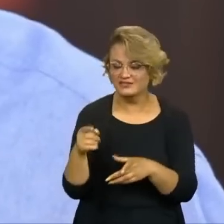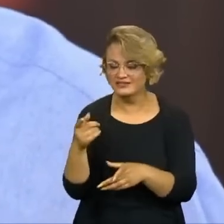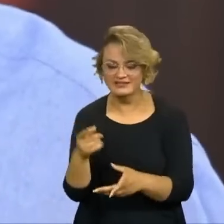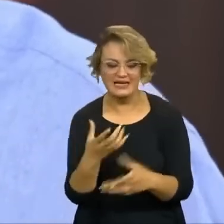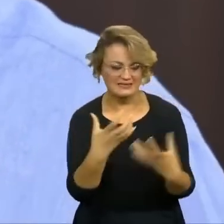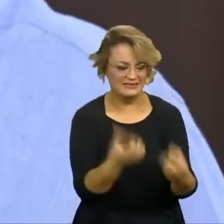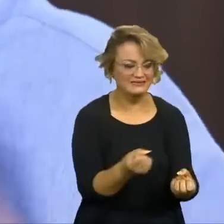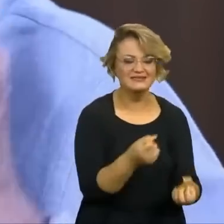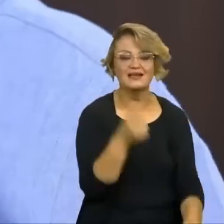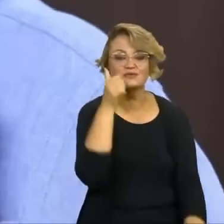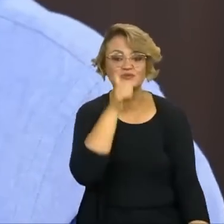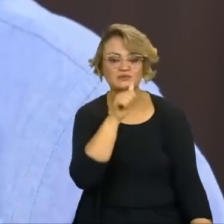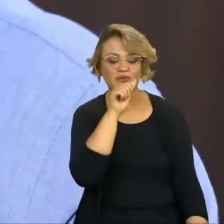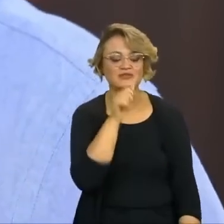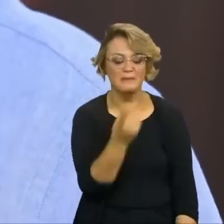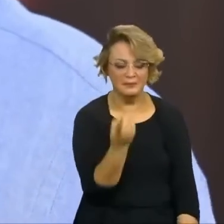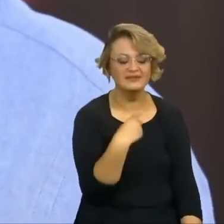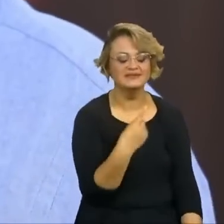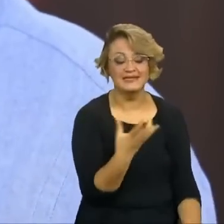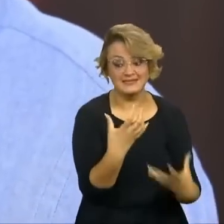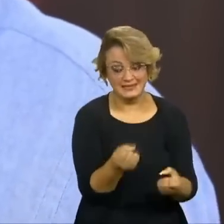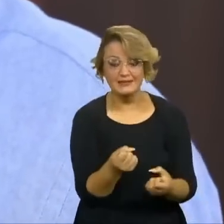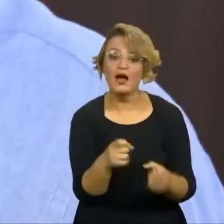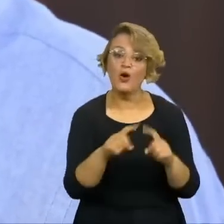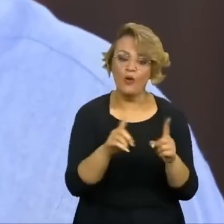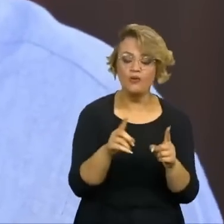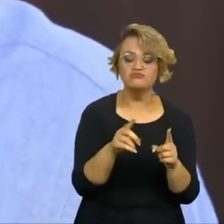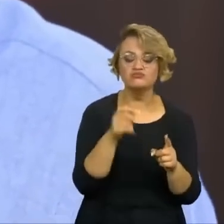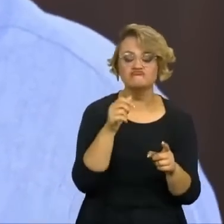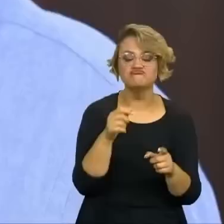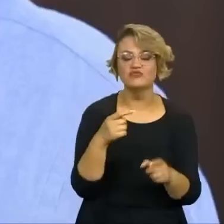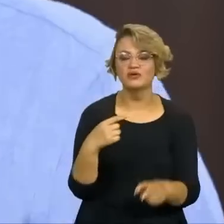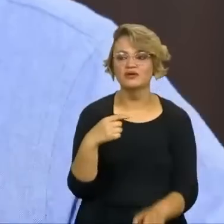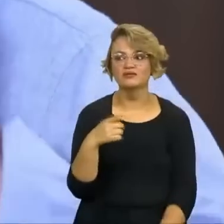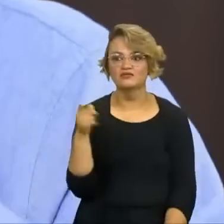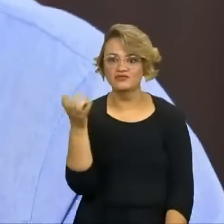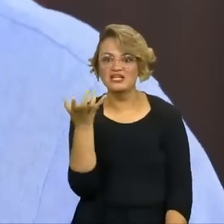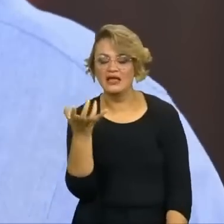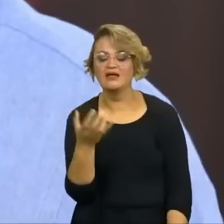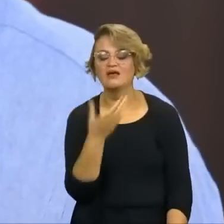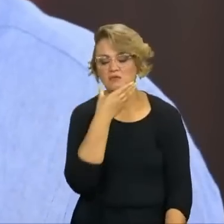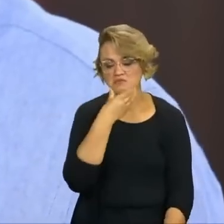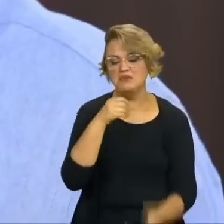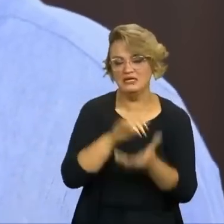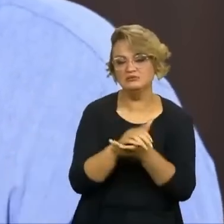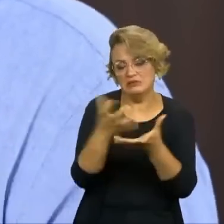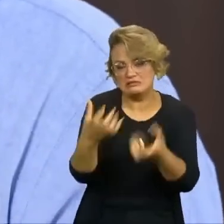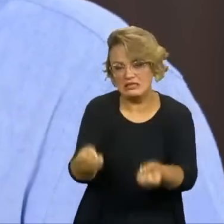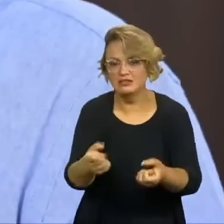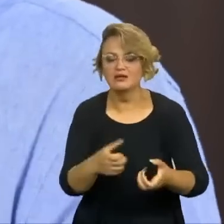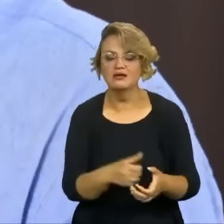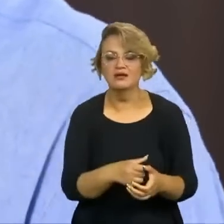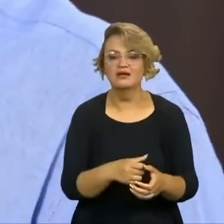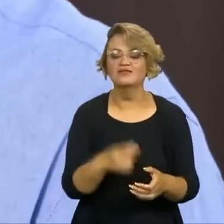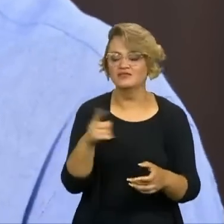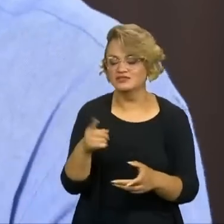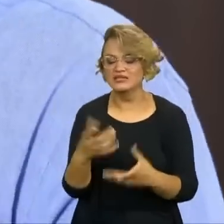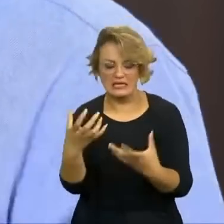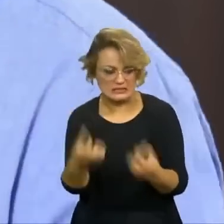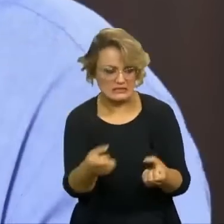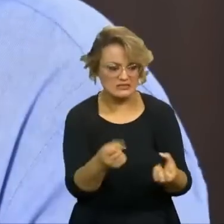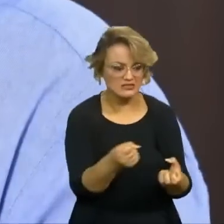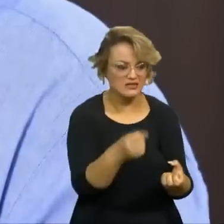todo dia e ela tem que fazer concessão para você. Você tem que fazer para os seus filhos, ele tem que fazer trazer para você, porque se não houver